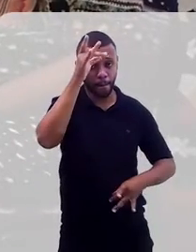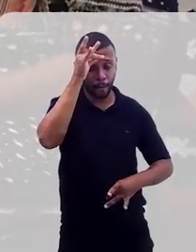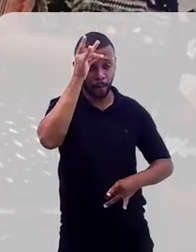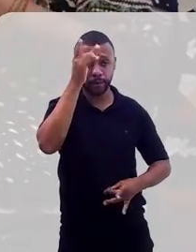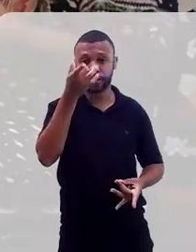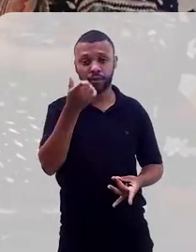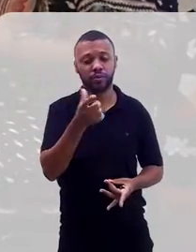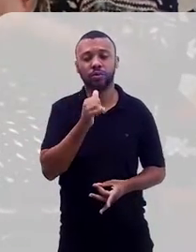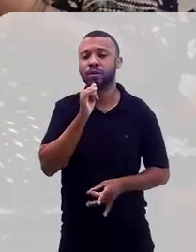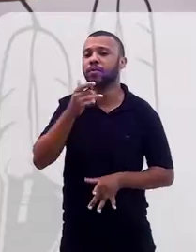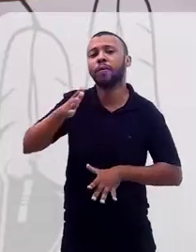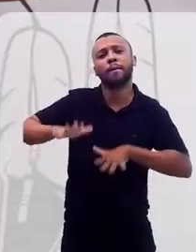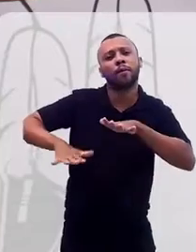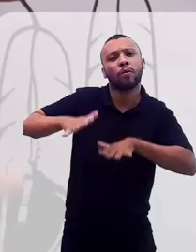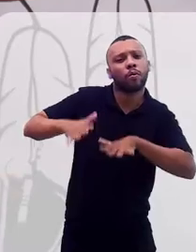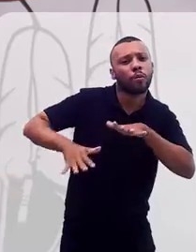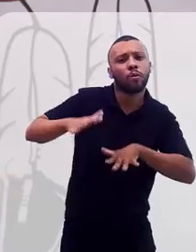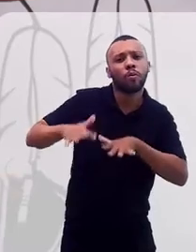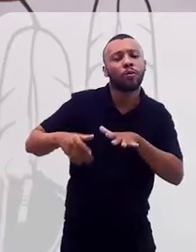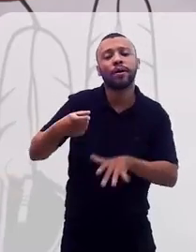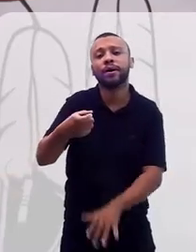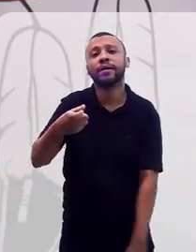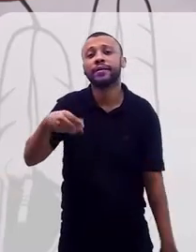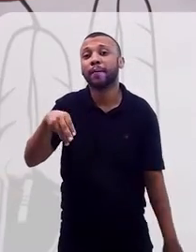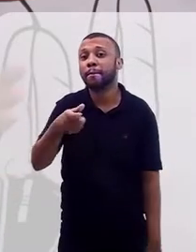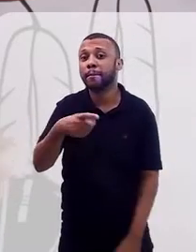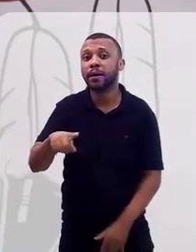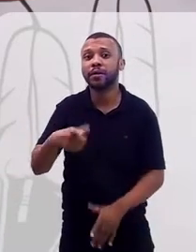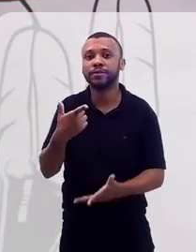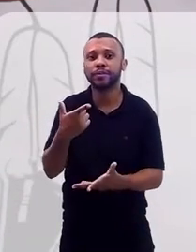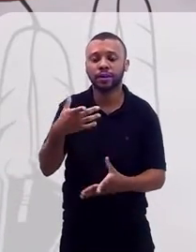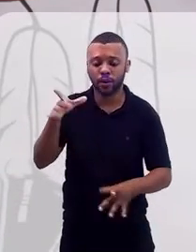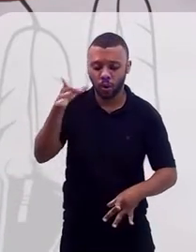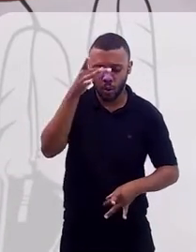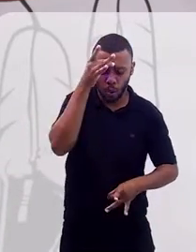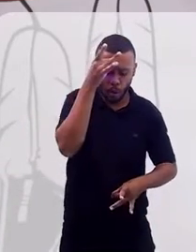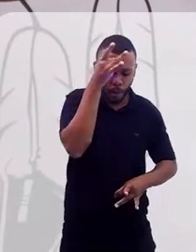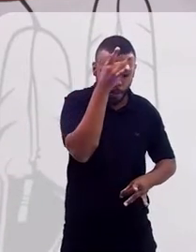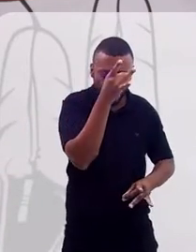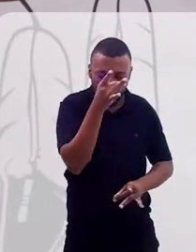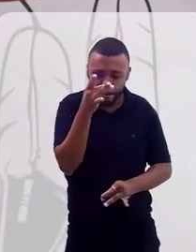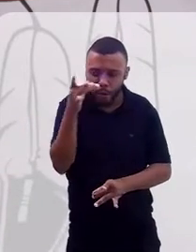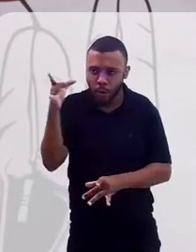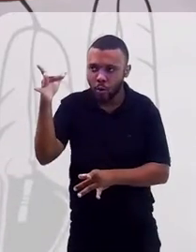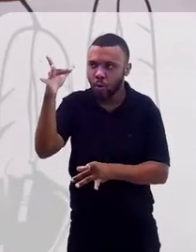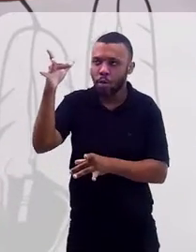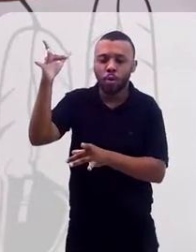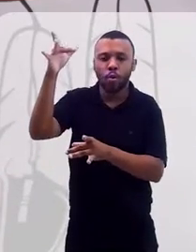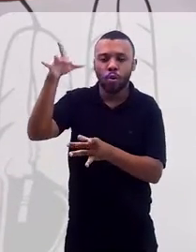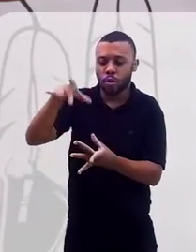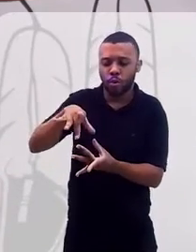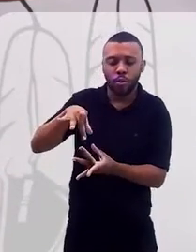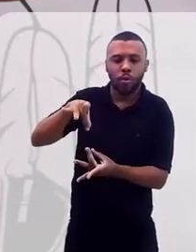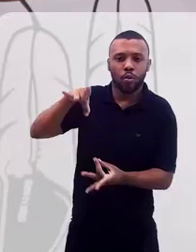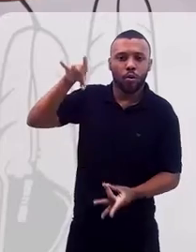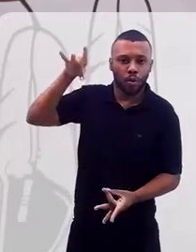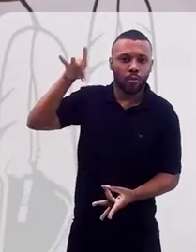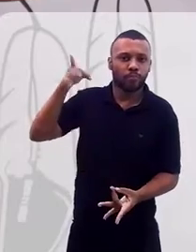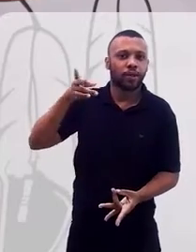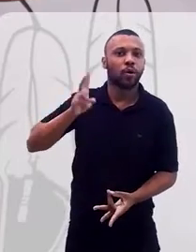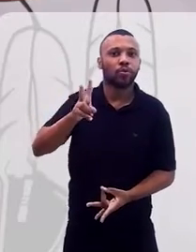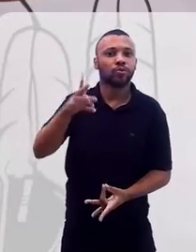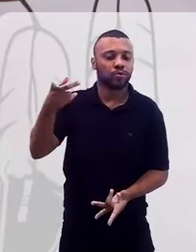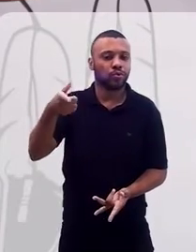Possessão no meu caso é como o tambor a gente chama chamanismo de ascensão Ou seja eu continuo com a minha